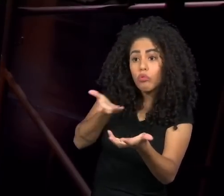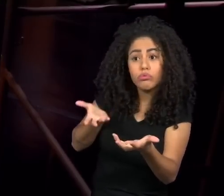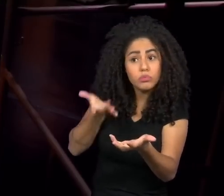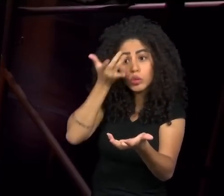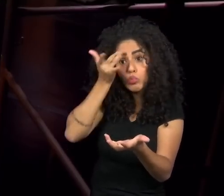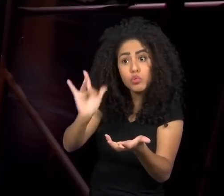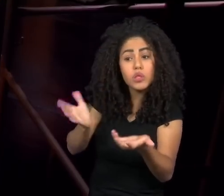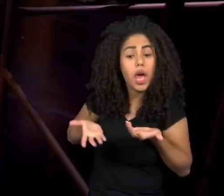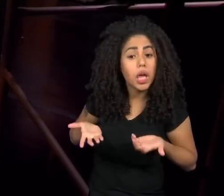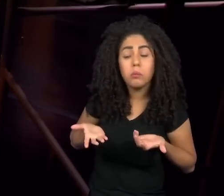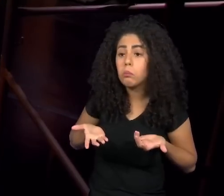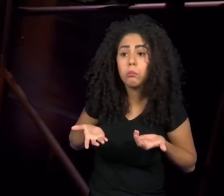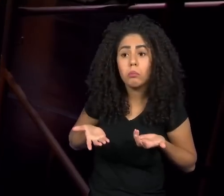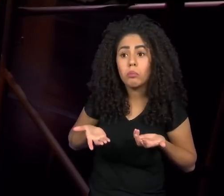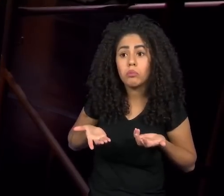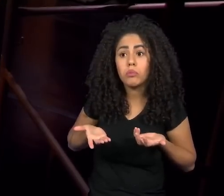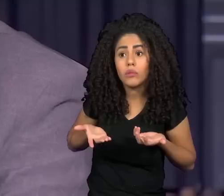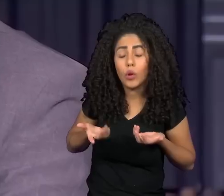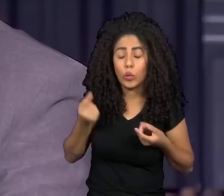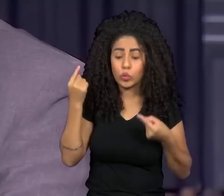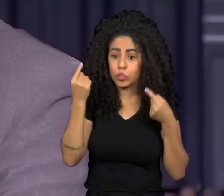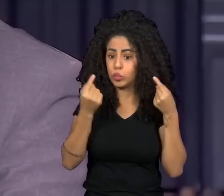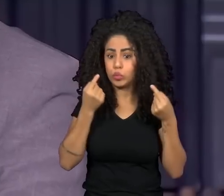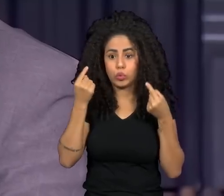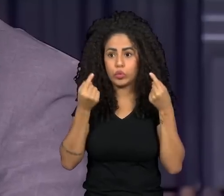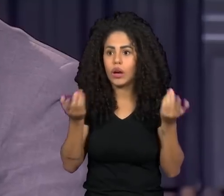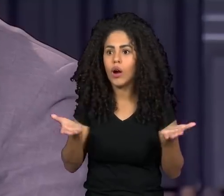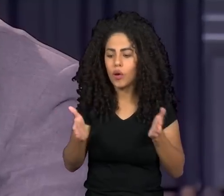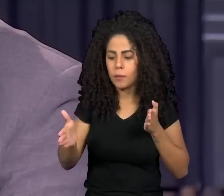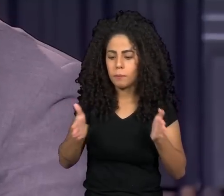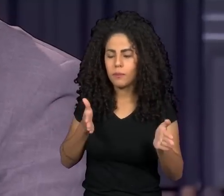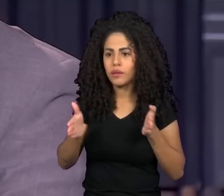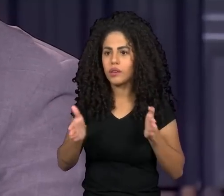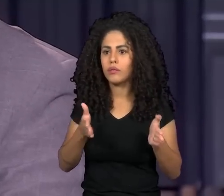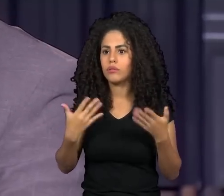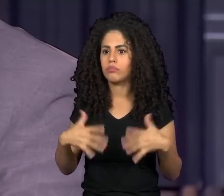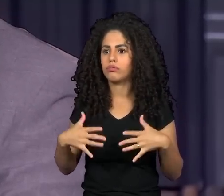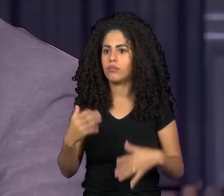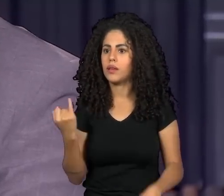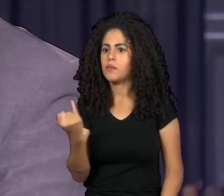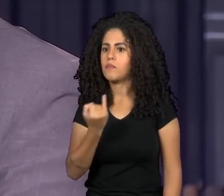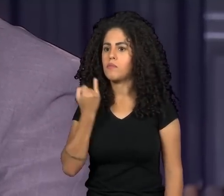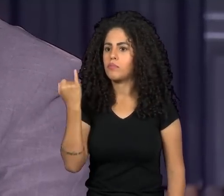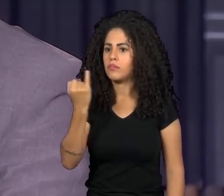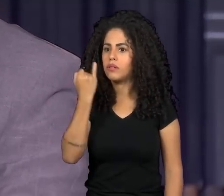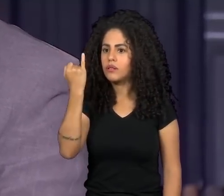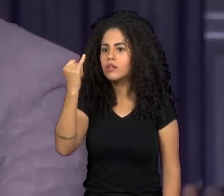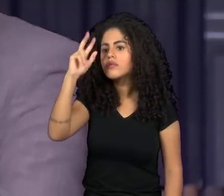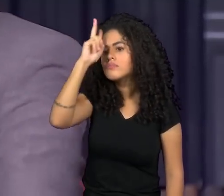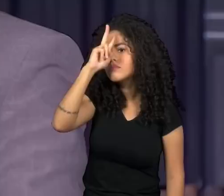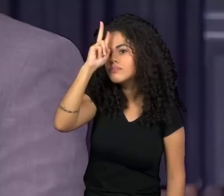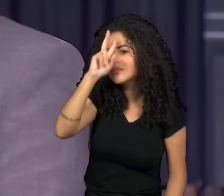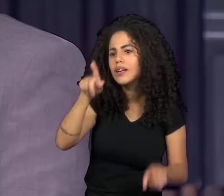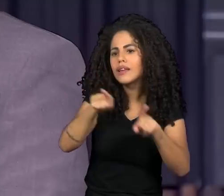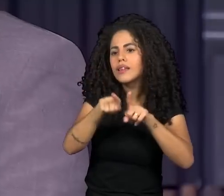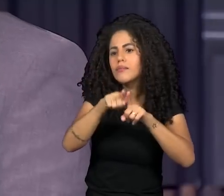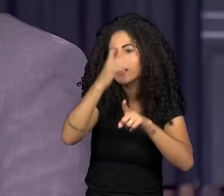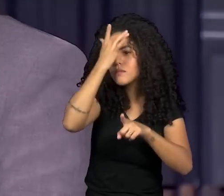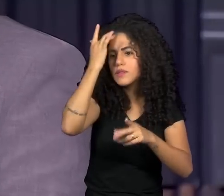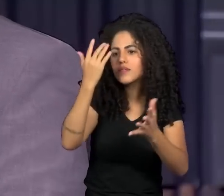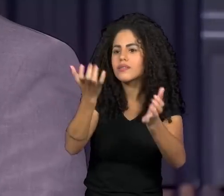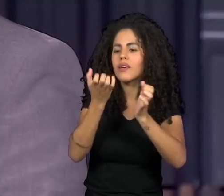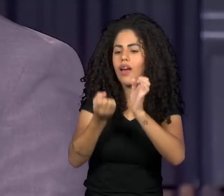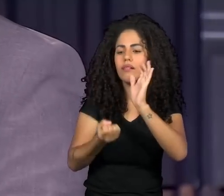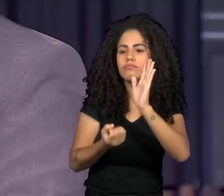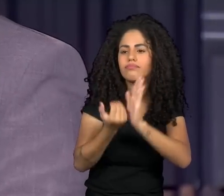muito doido. Vai ser... A gente está vivendo uma época muito importante. Tanto para a história, quanto para quem quer fazer história, né? Sim.